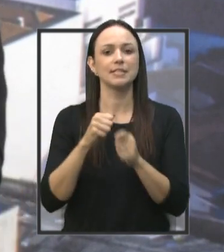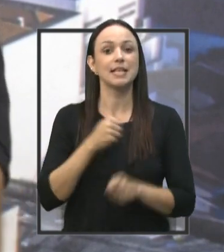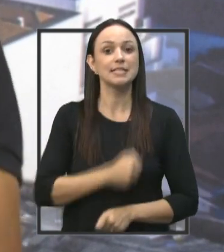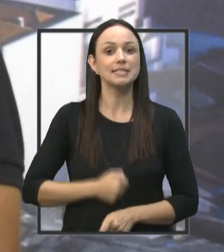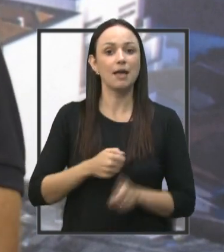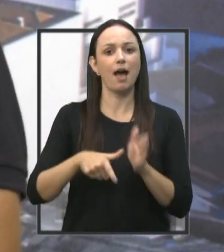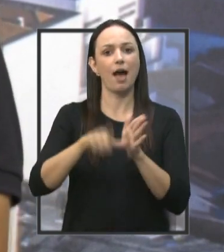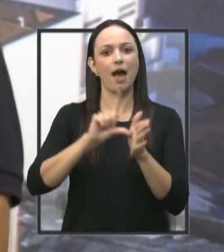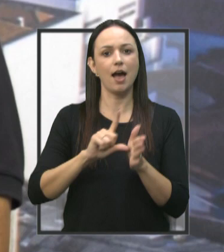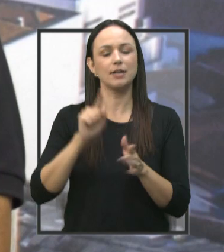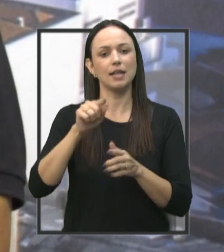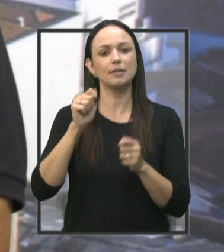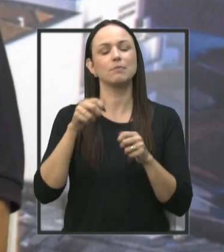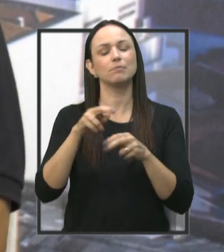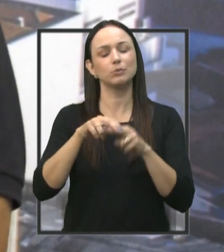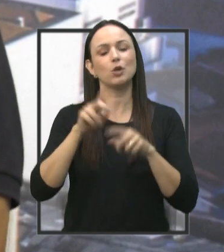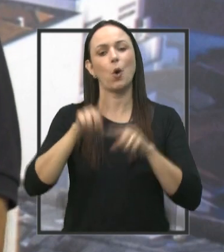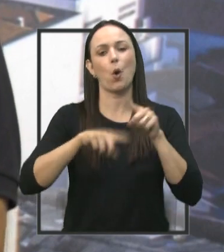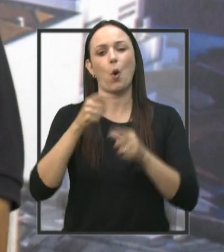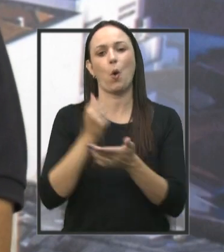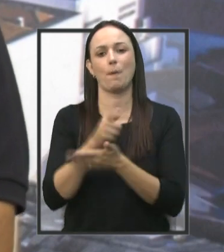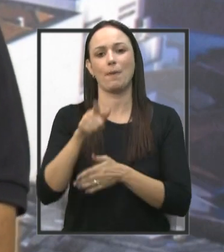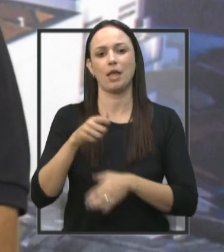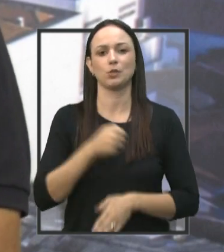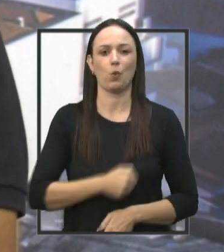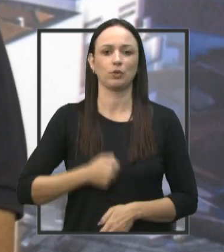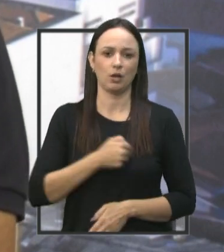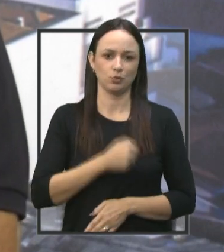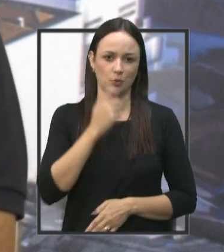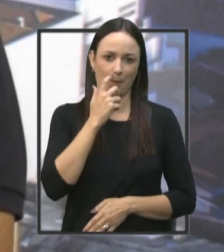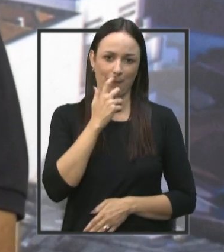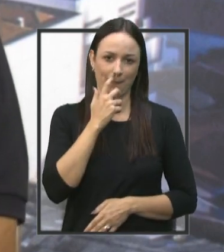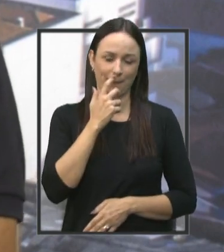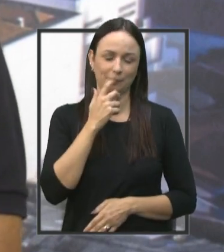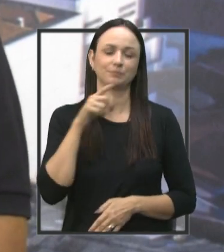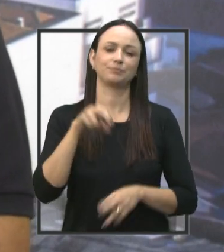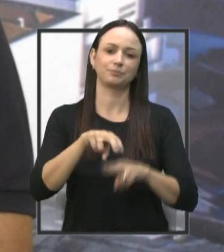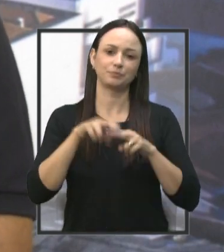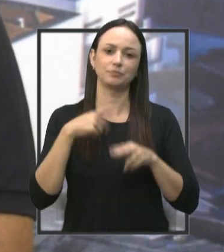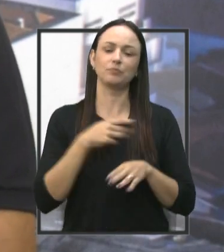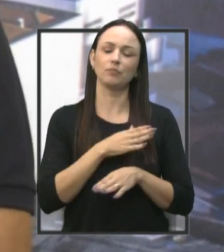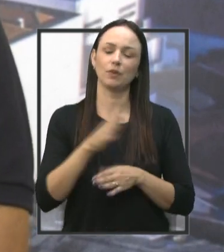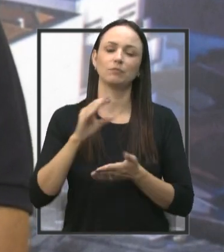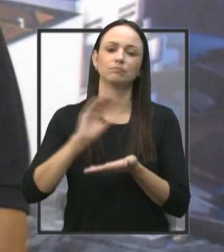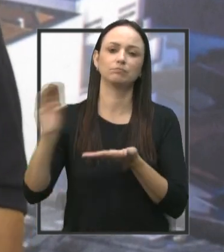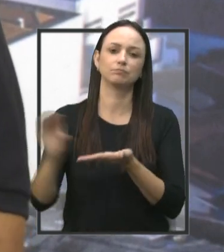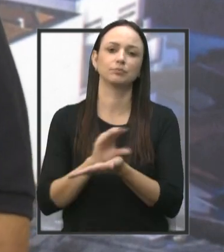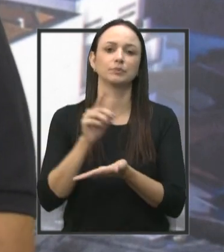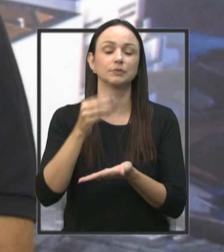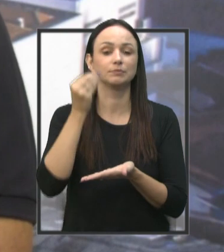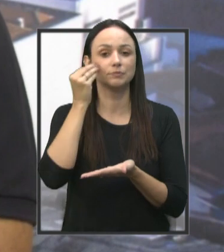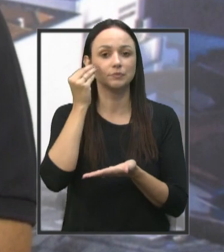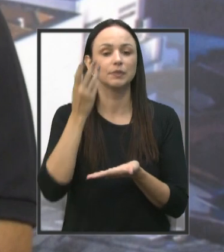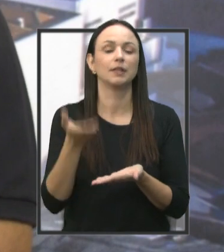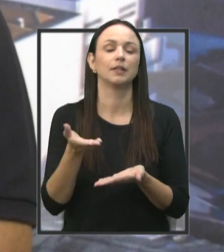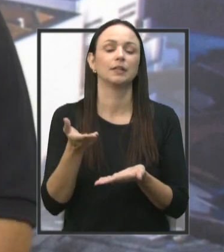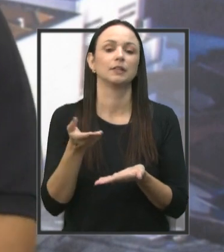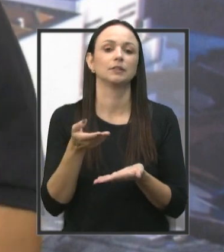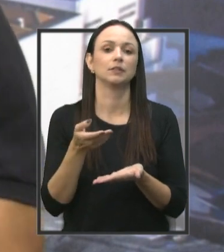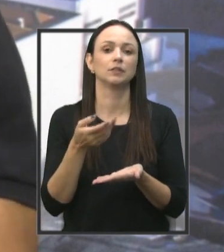adequado que precisa desse equipamento de ultrassom. Sabendo disso, nós fomos em busca dessa emenda, né, para